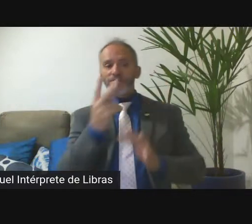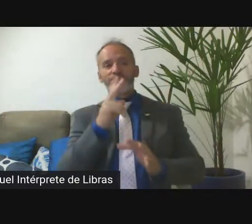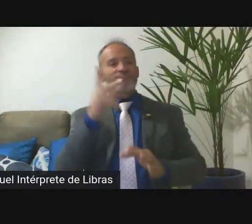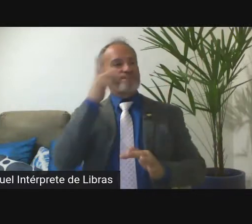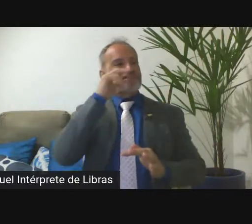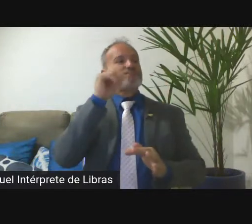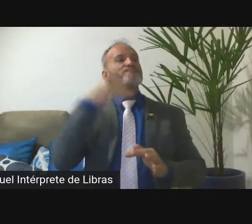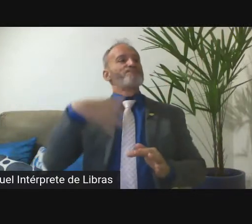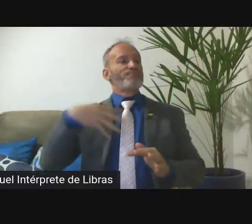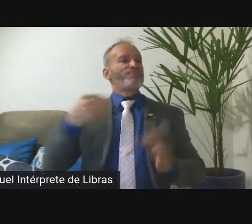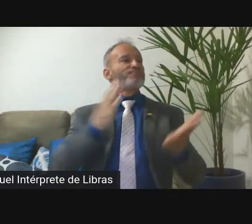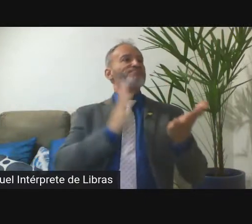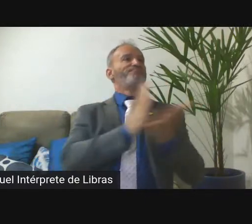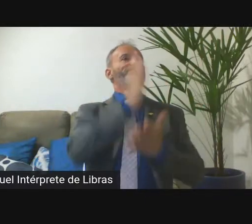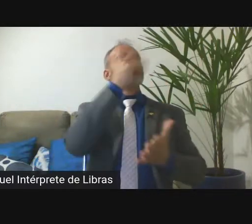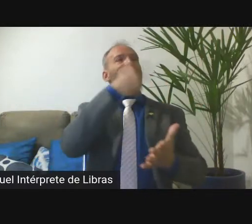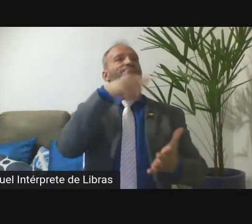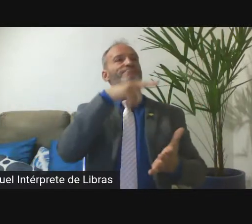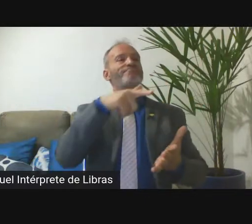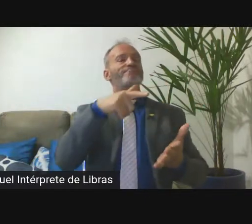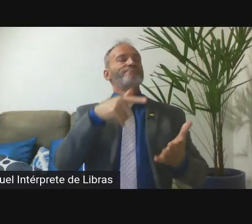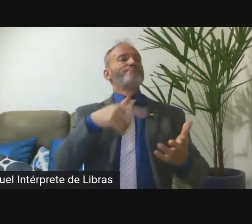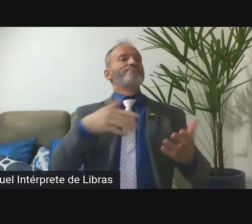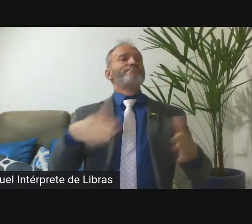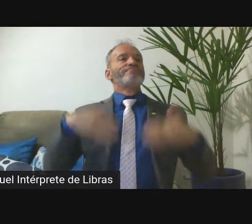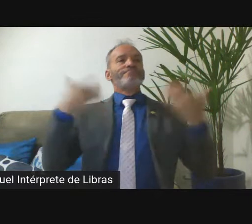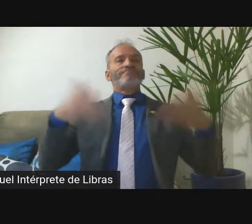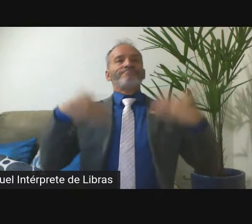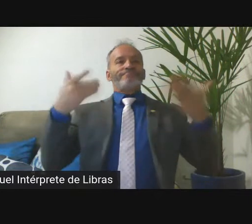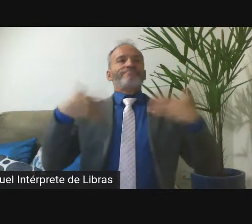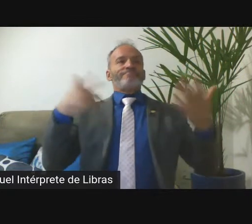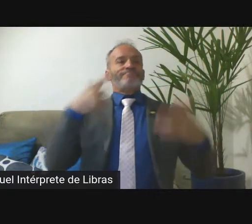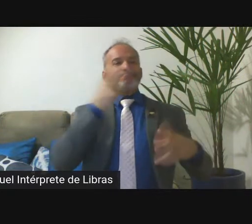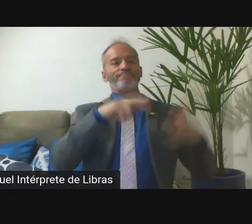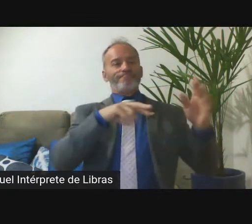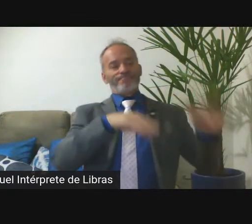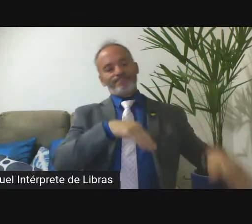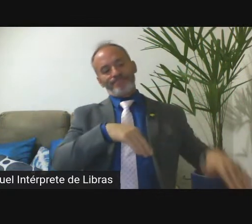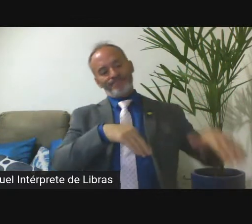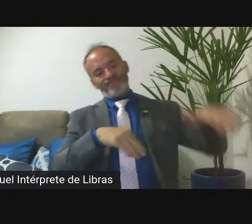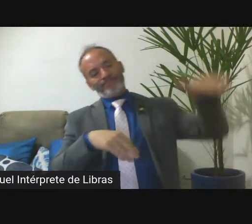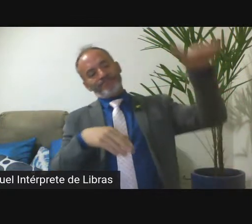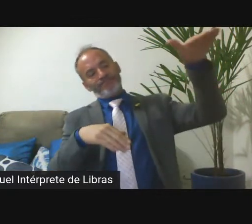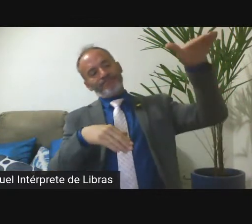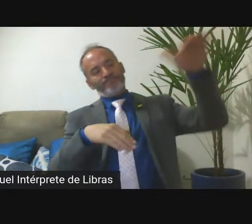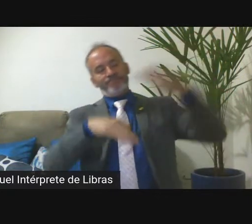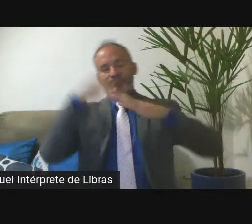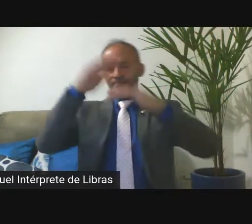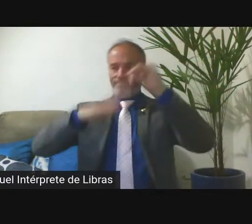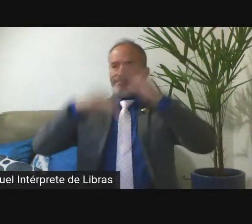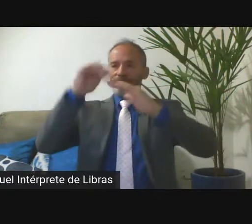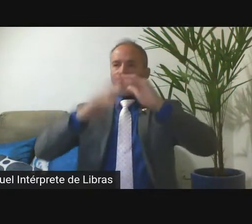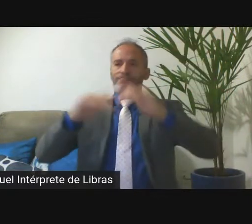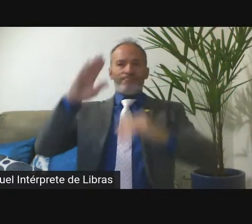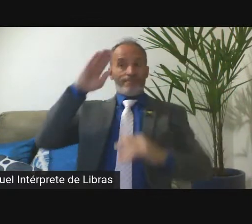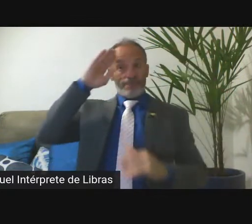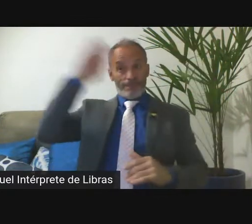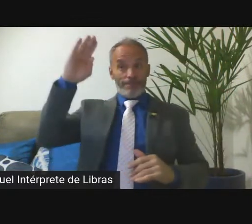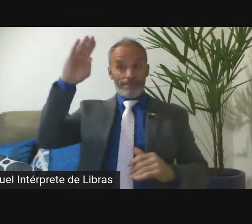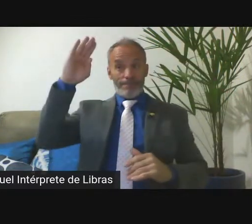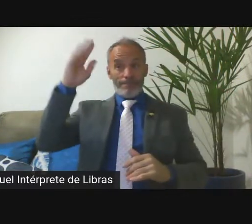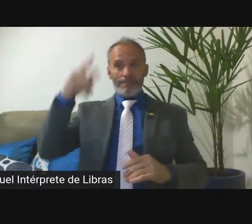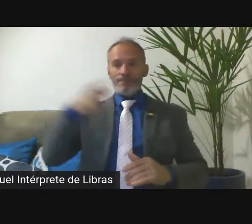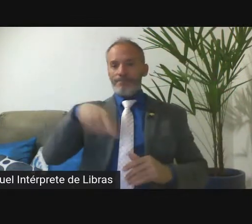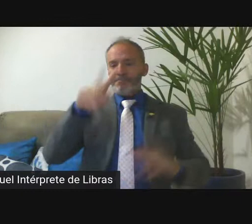de seus filhos. É muito gratificante ver nossas crianças se tornarem excelentes profissionais e, principalmente,